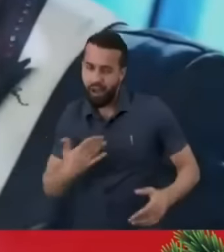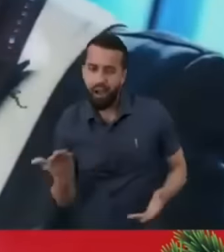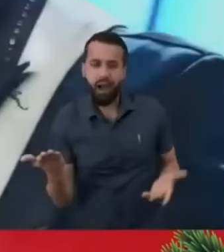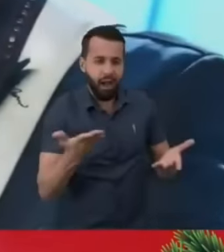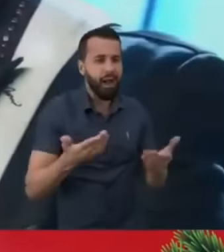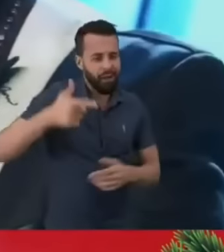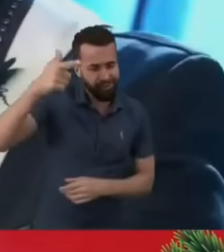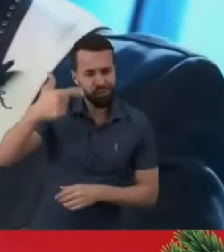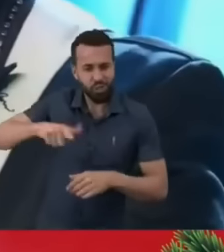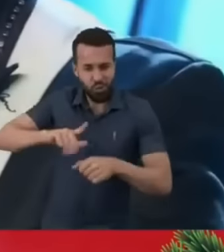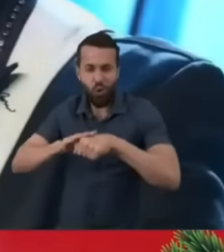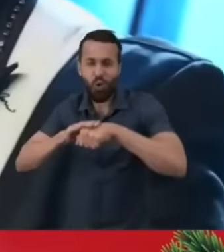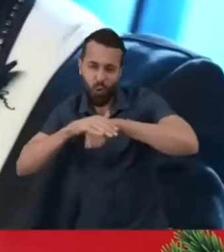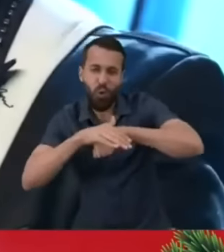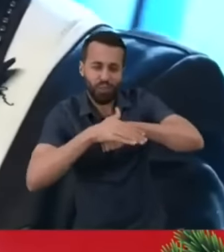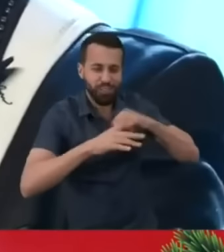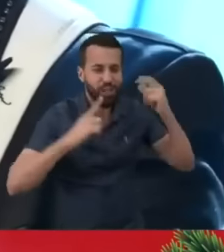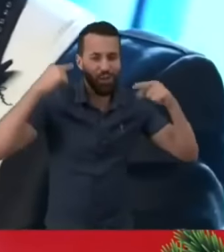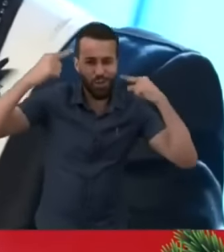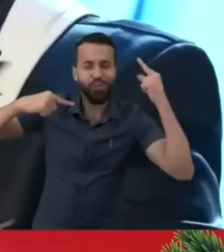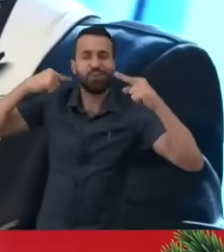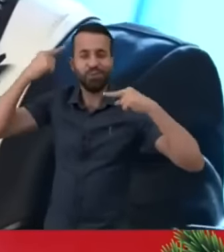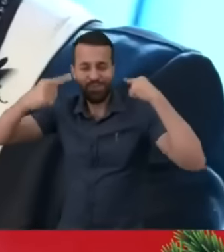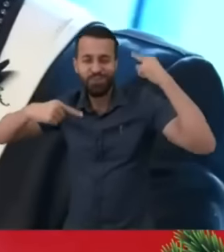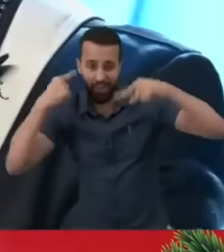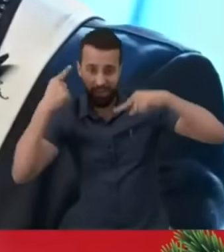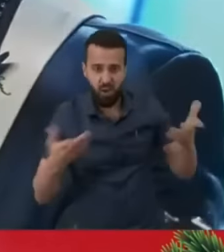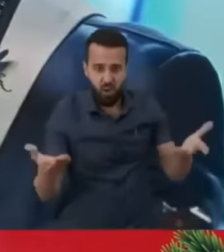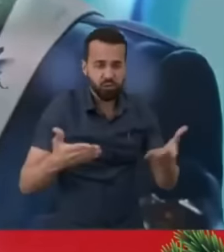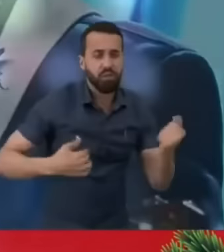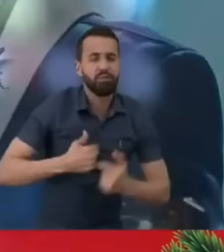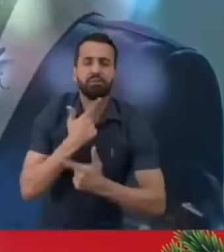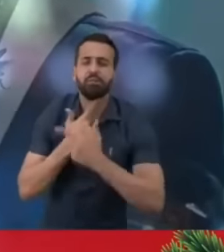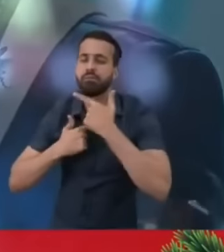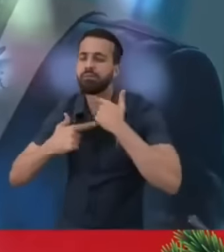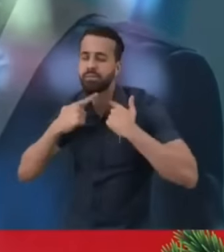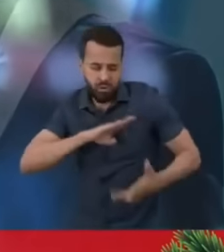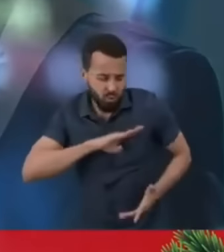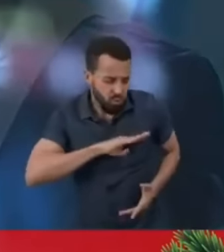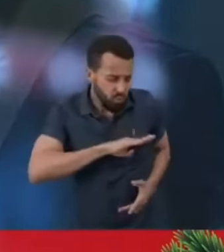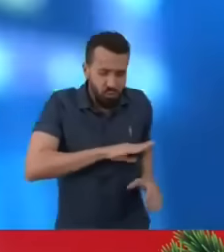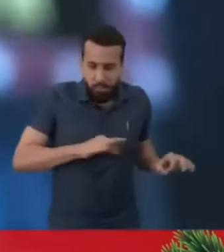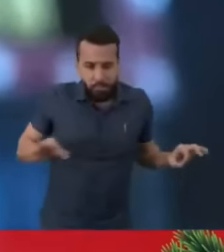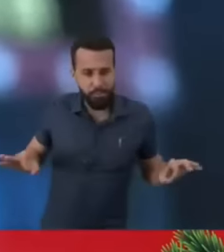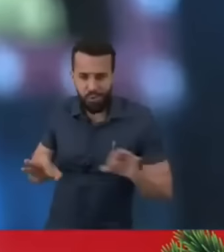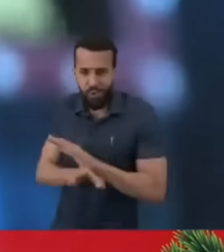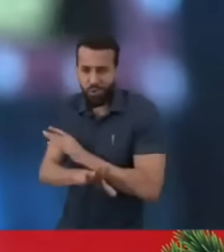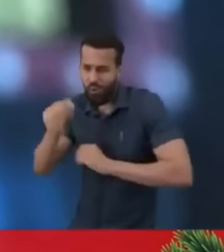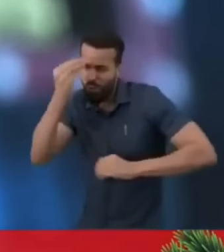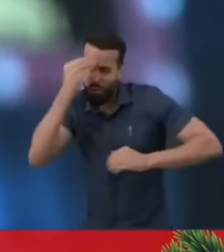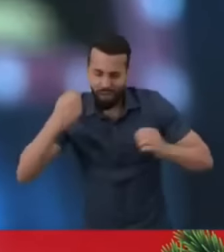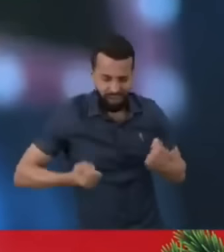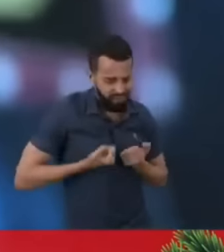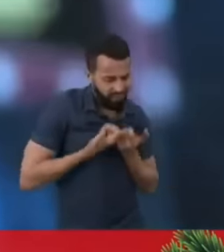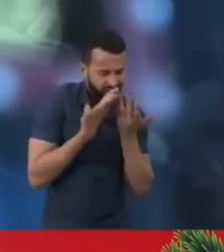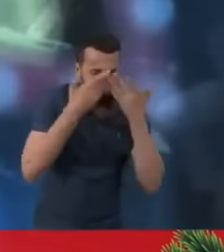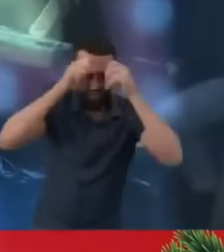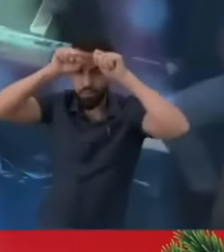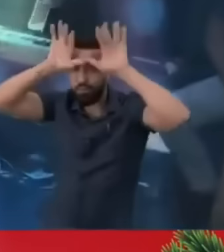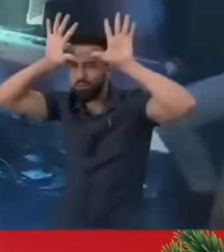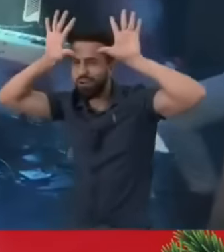Mais uma noite aí na conta da loucura. Hoje o desejo é quem vai levar a culpa do cabelo